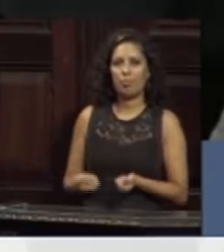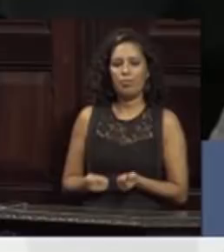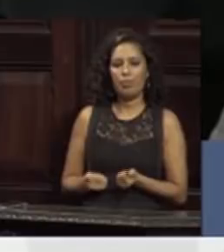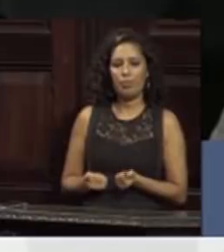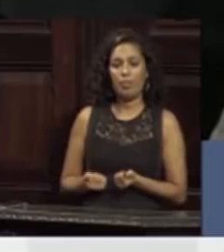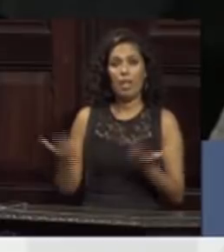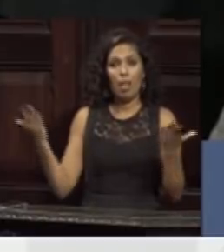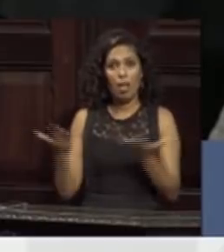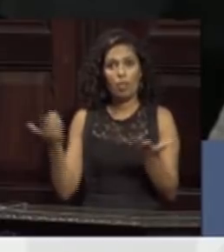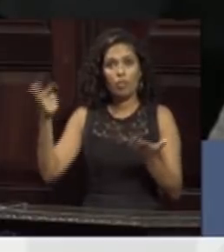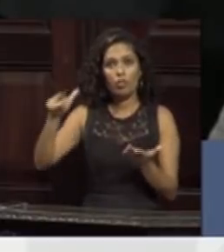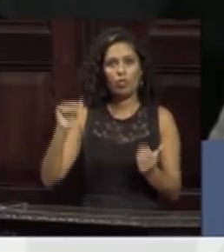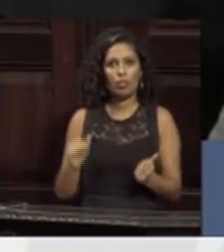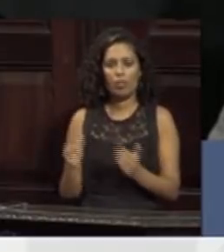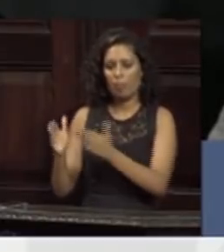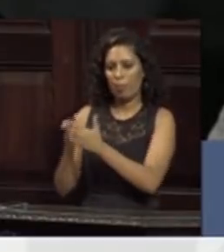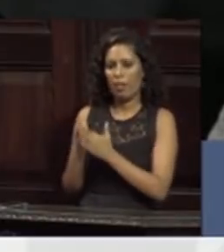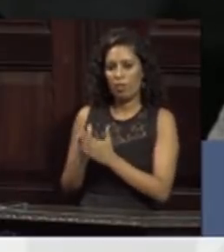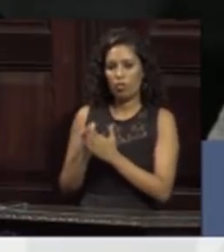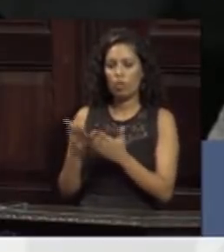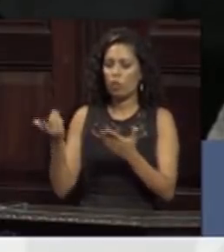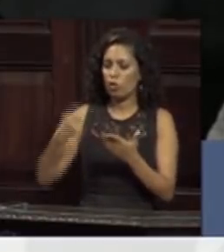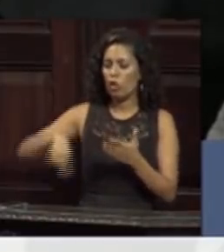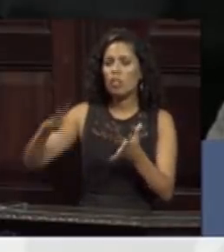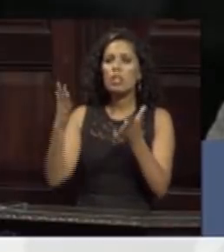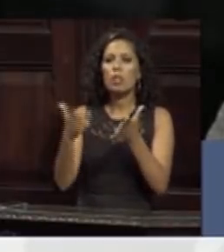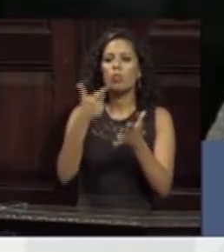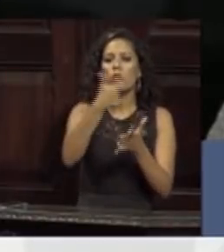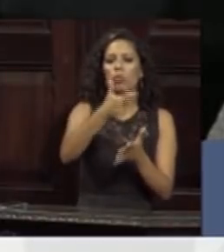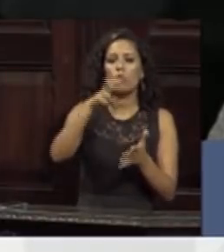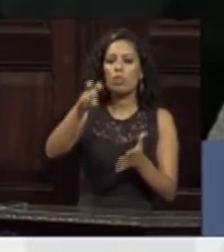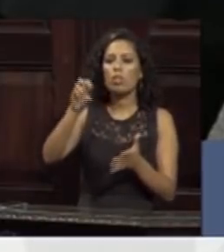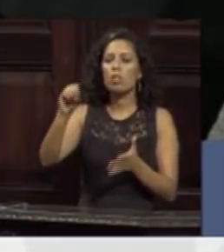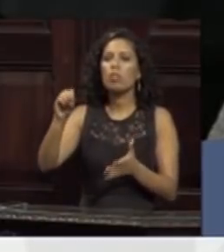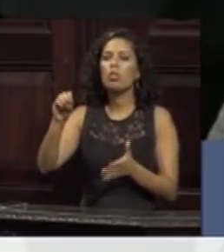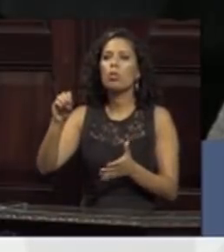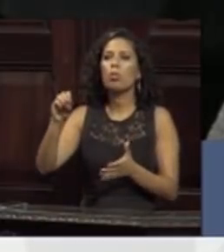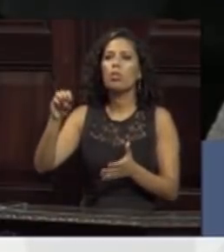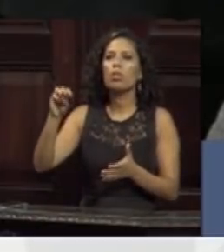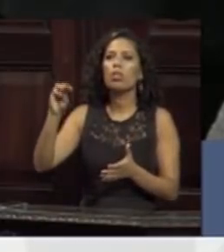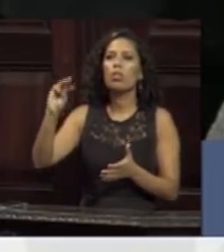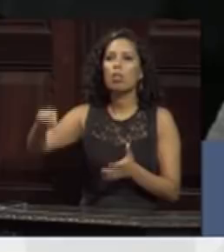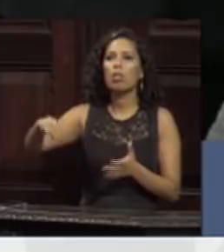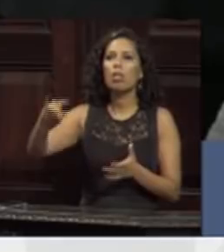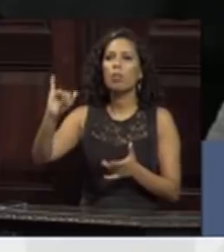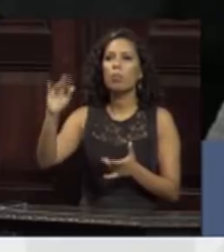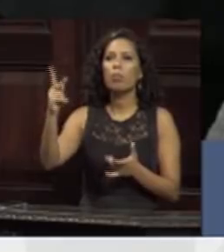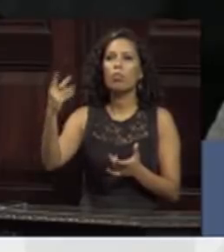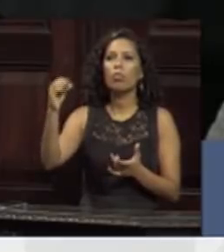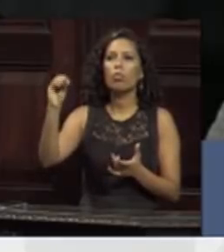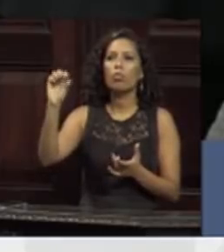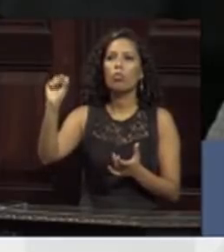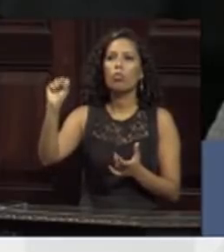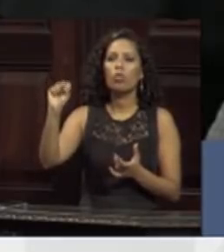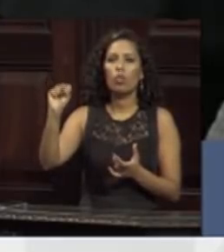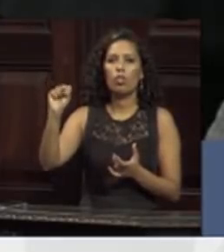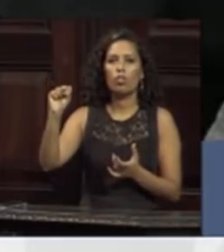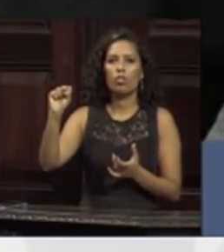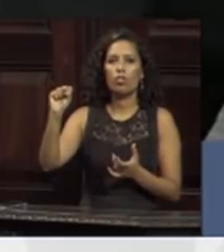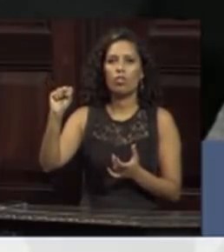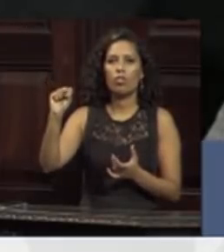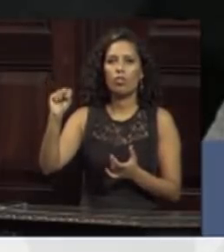proposta: olha, agora a gente quer pegar mais 250 milhões para modernizar a arrecadação. Quais são as condições desse